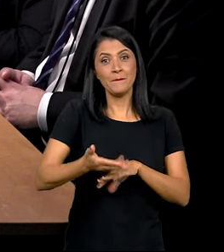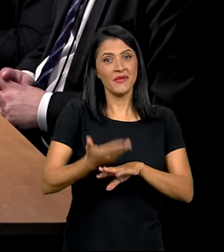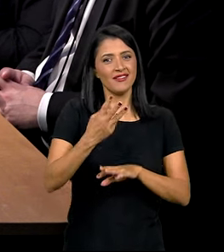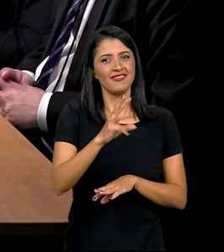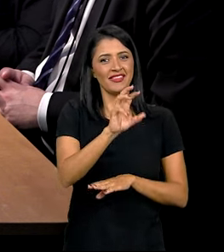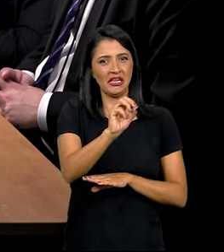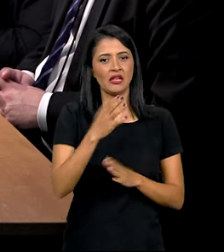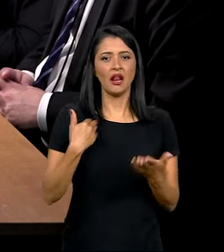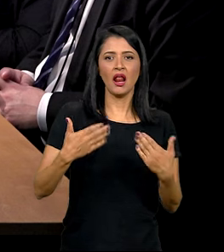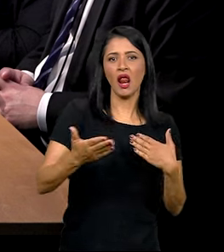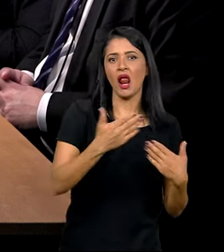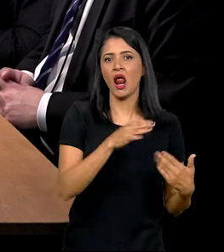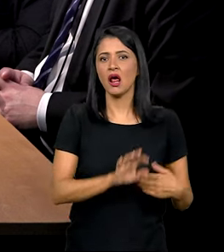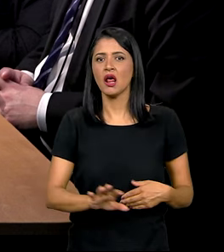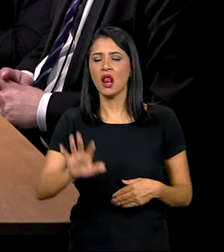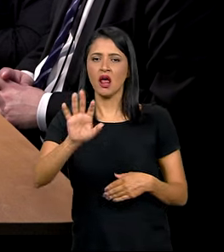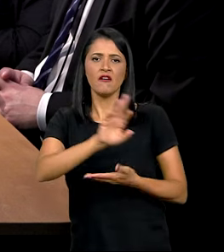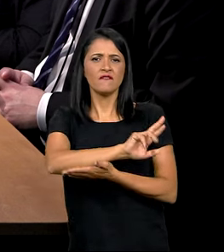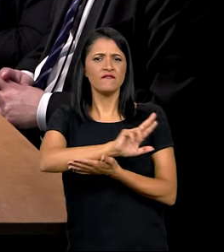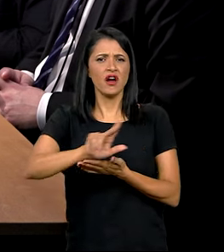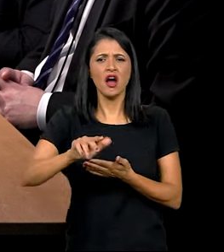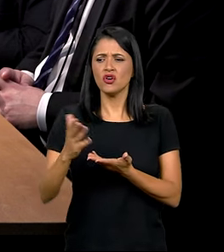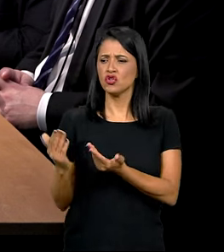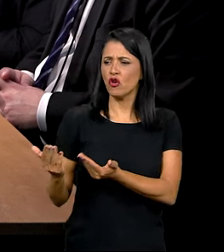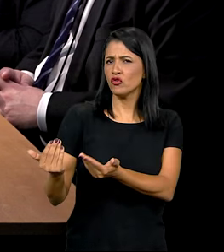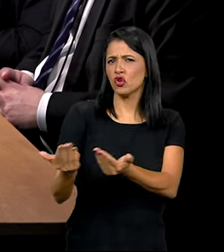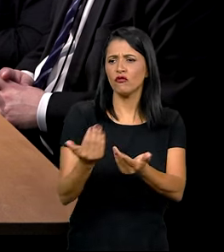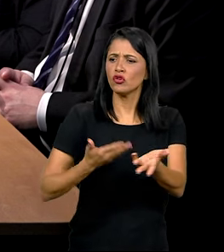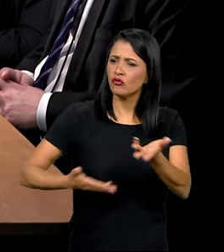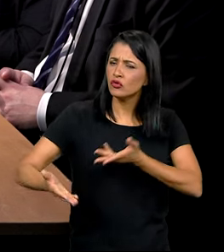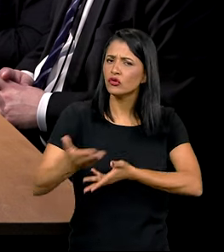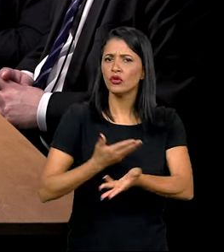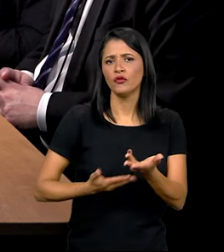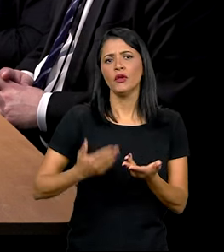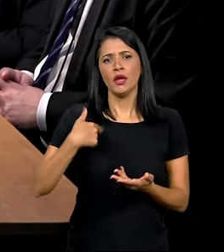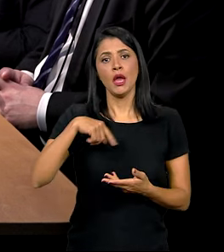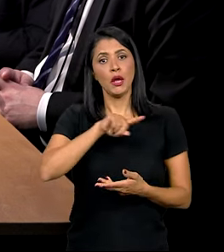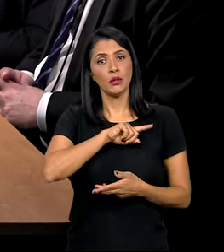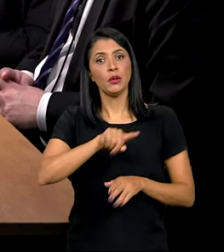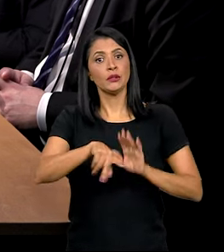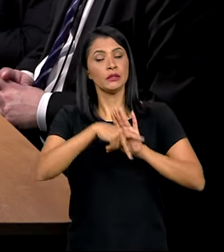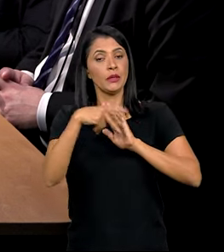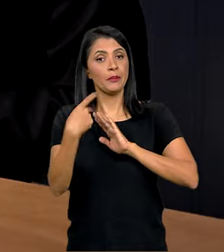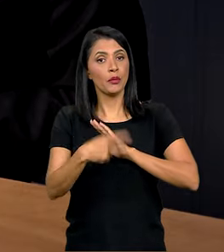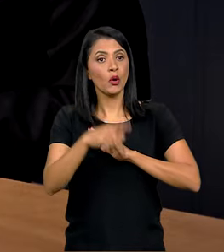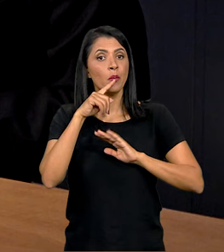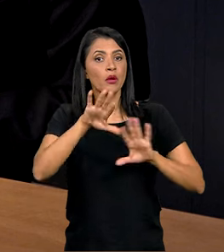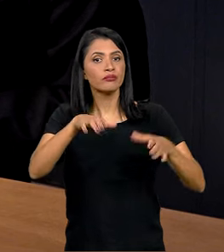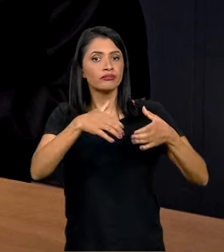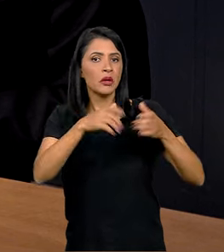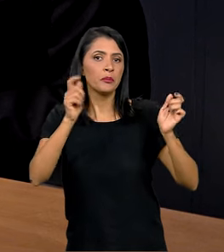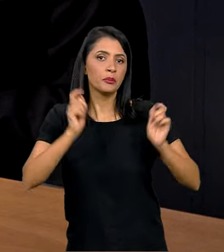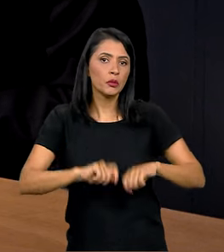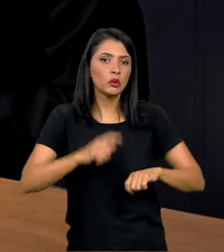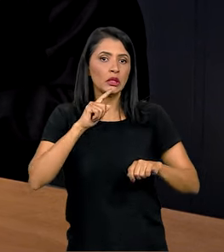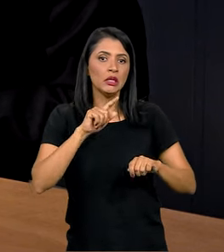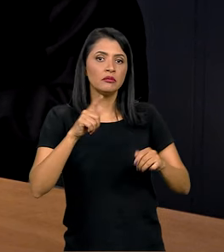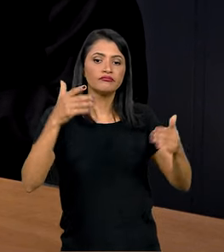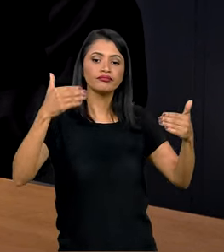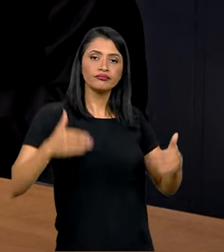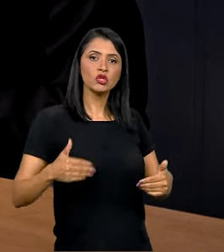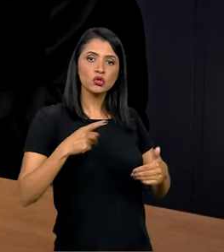diálogos regionais em todo o Brasil envolvemos dezenas e milhares de jovens num processo e a nossa própria PR culpa e cúpula que poderia ter sido